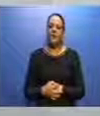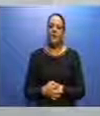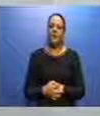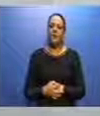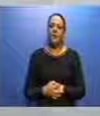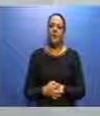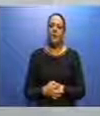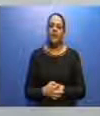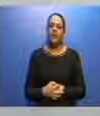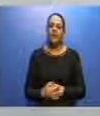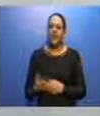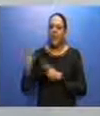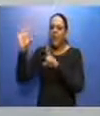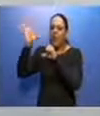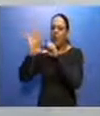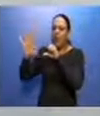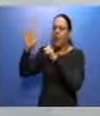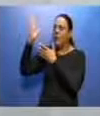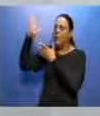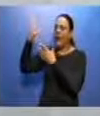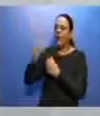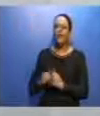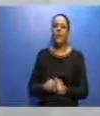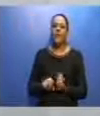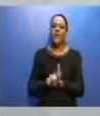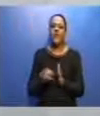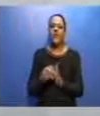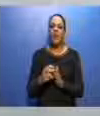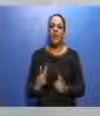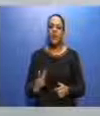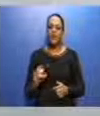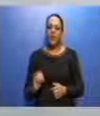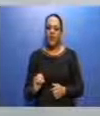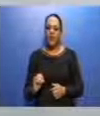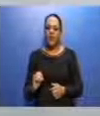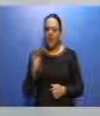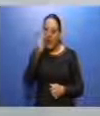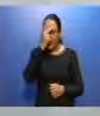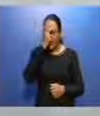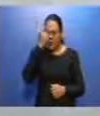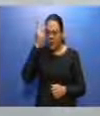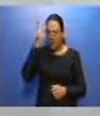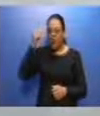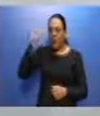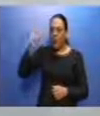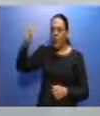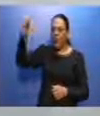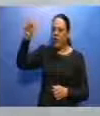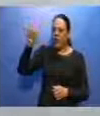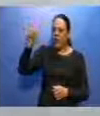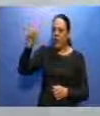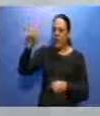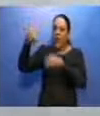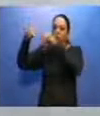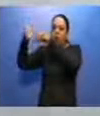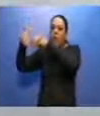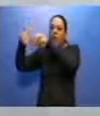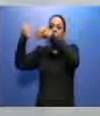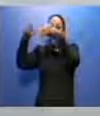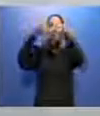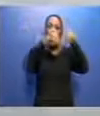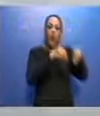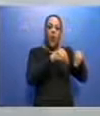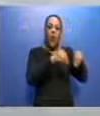podemos acompanhar aqui na legenda o século 20 a migração de nordestinos principalmente o estado de são paulo e para o rio de janeiro